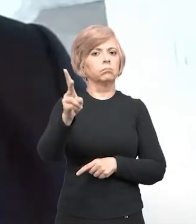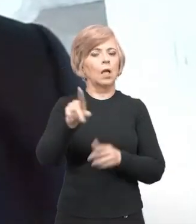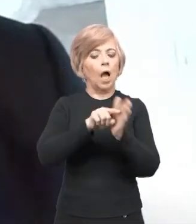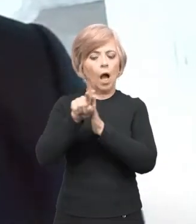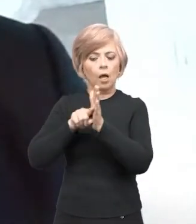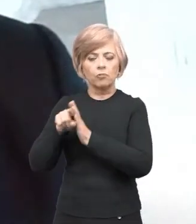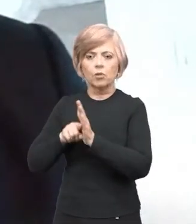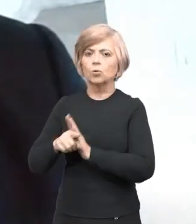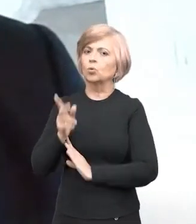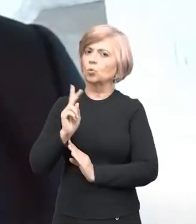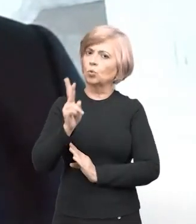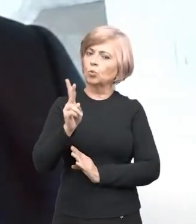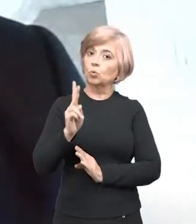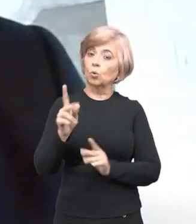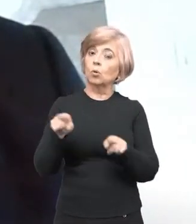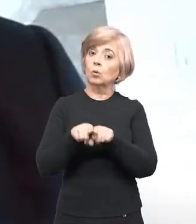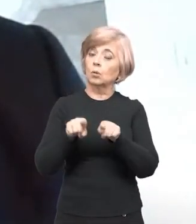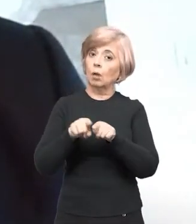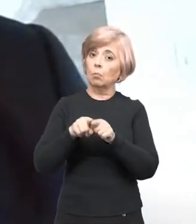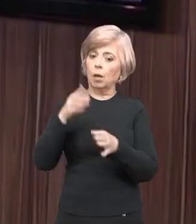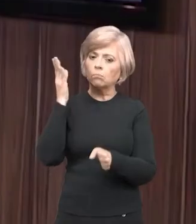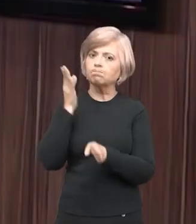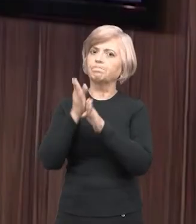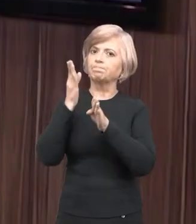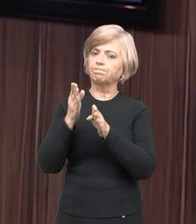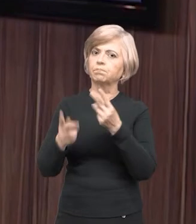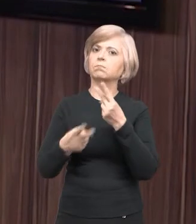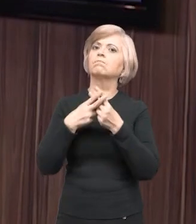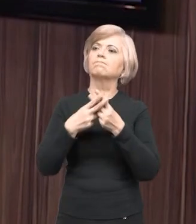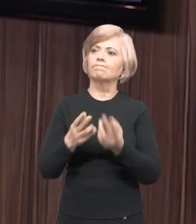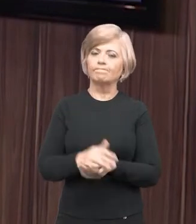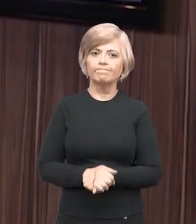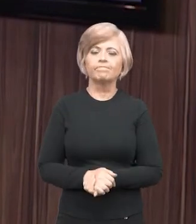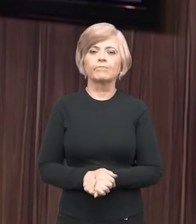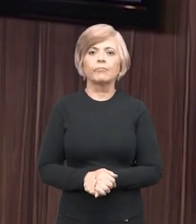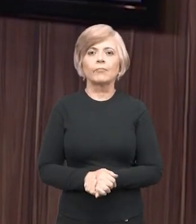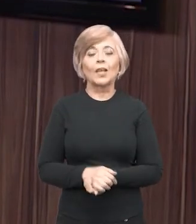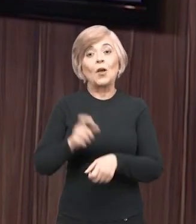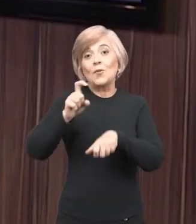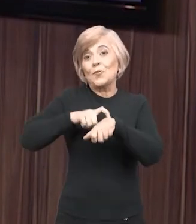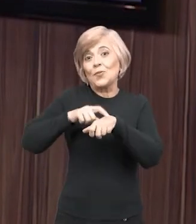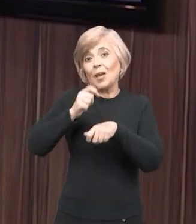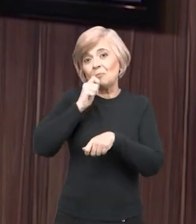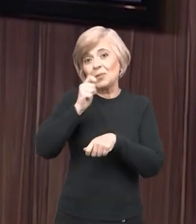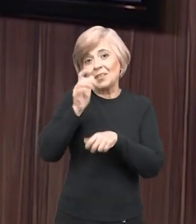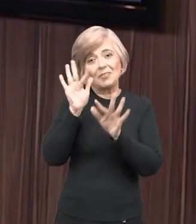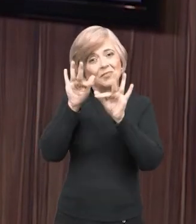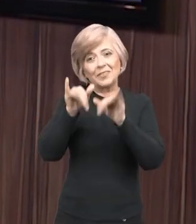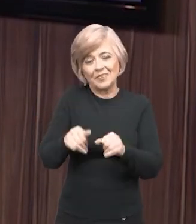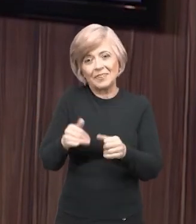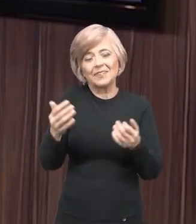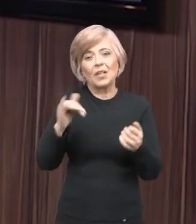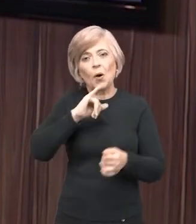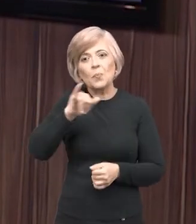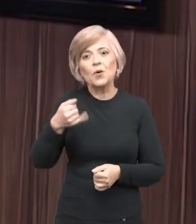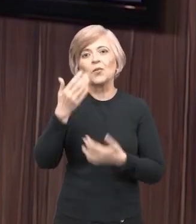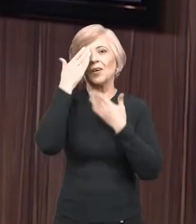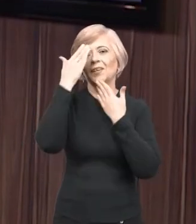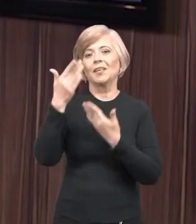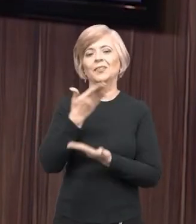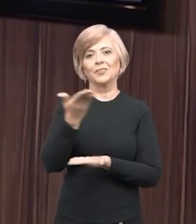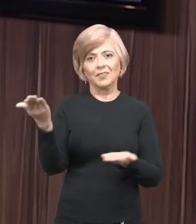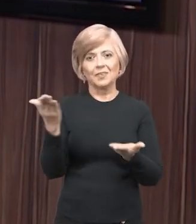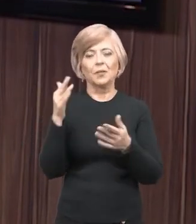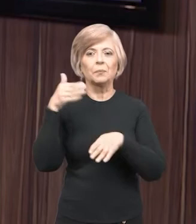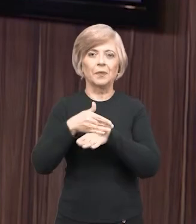investigações tramitando, inclusive com deflagração de operações. Doutor Cláudio, bom, o tempo da nossa entrevista está terminando. Eu aproveito para agradecer